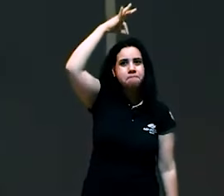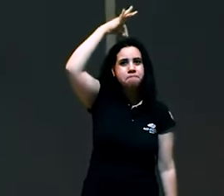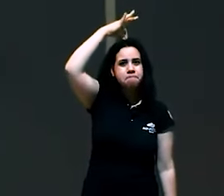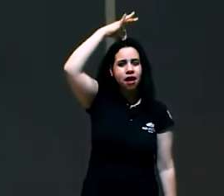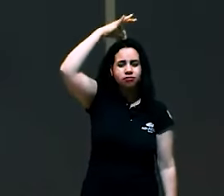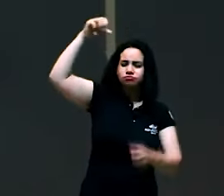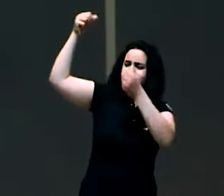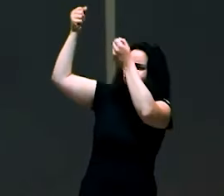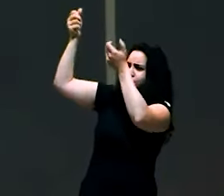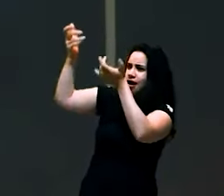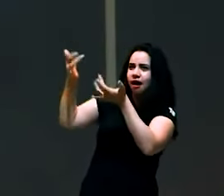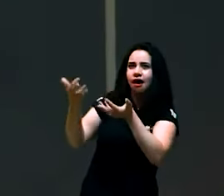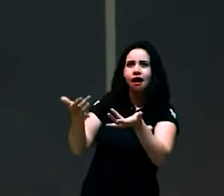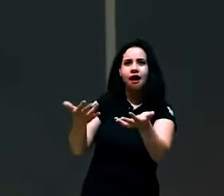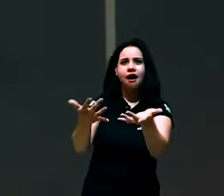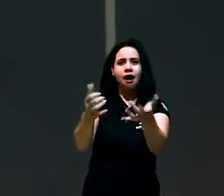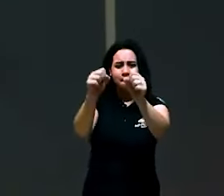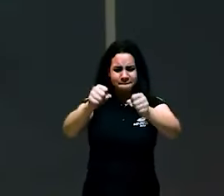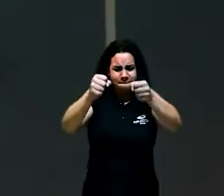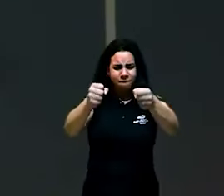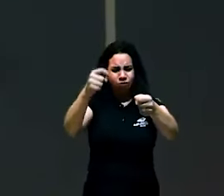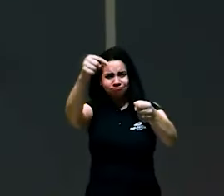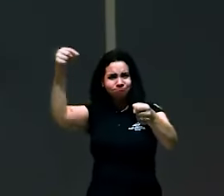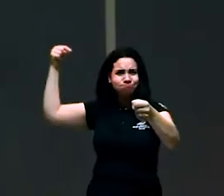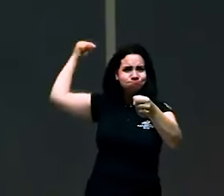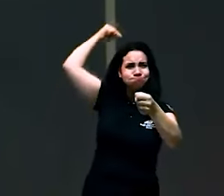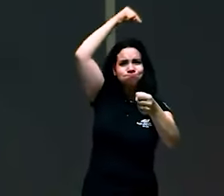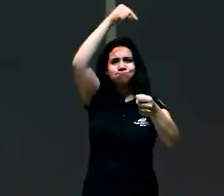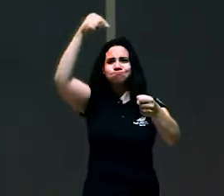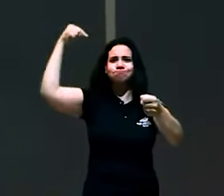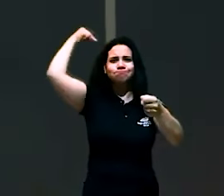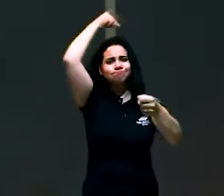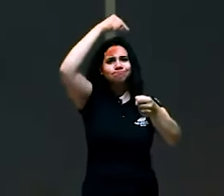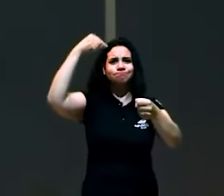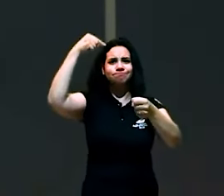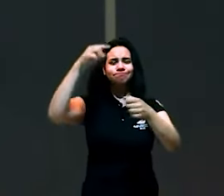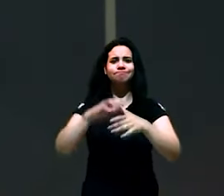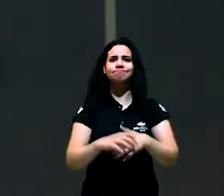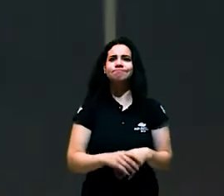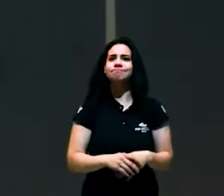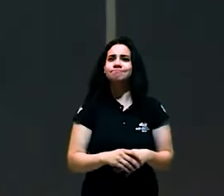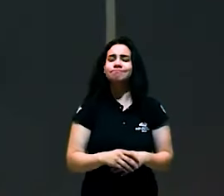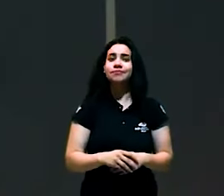Se o Espírito é santo, o poder também é santo. Então o poder é santo, o agir é